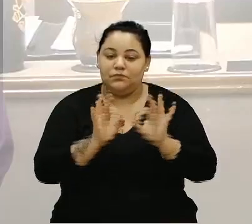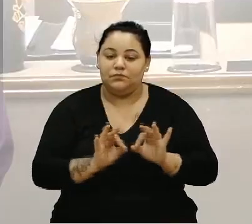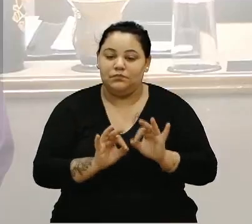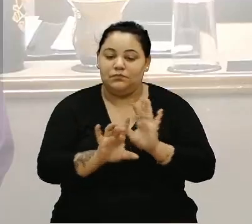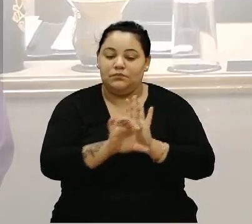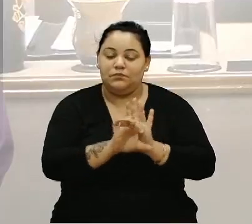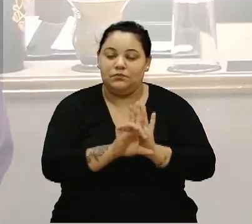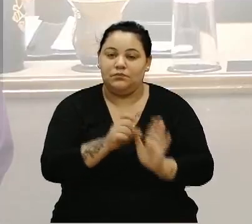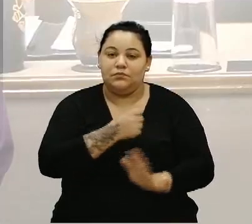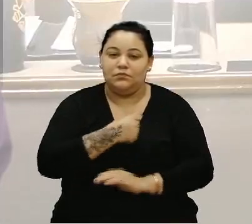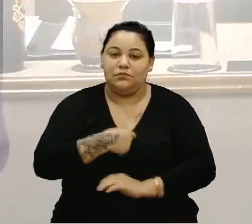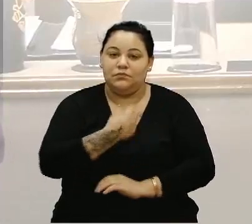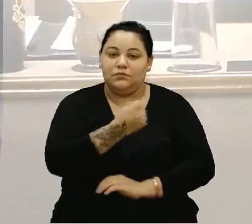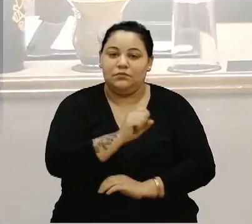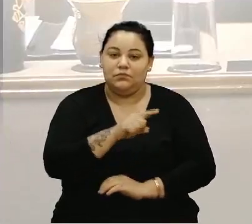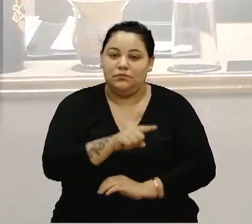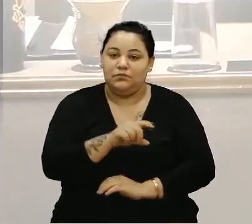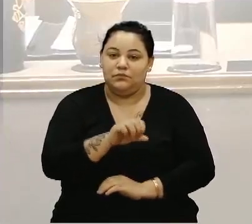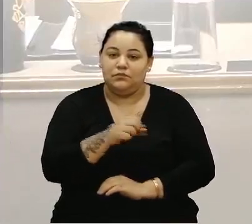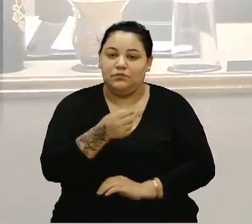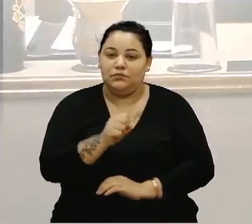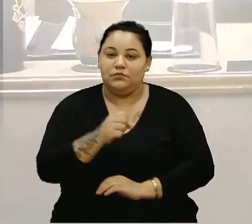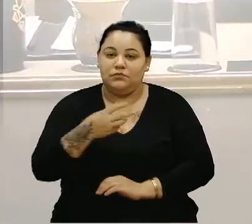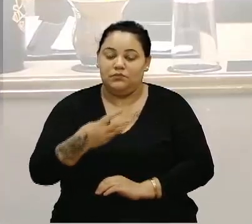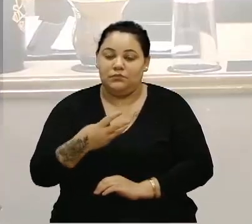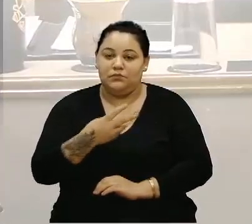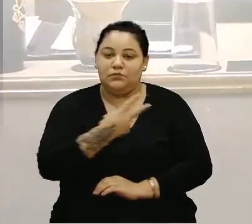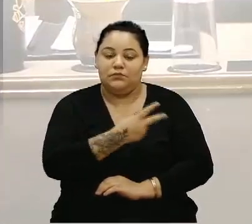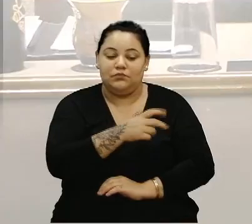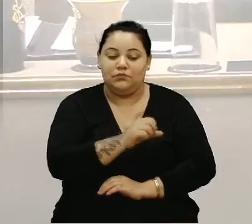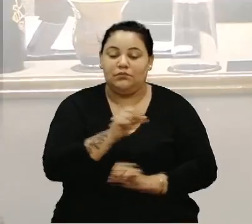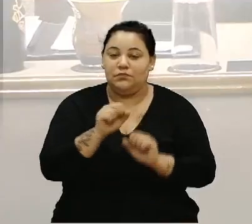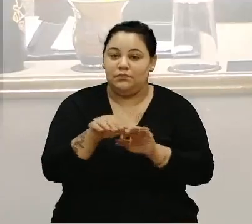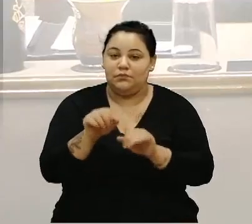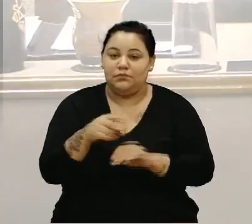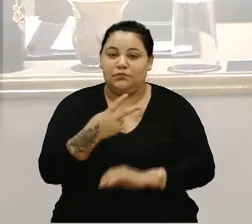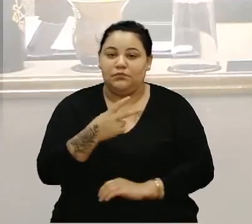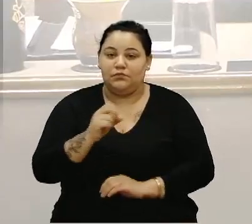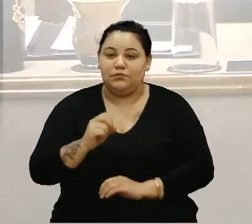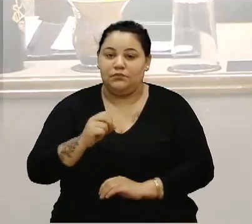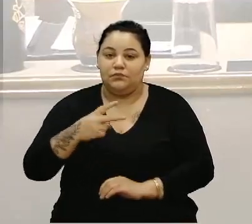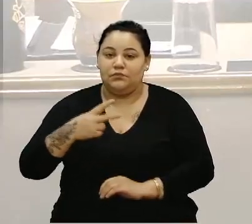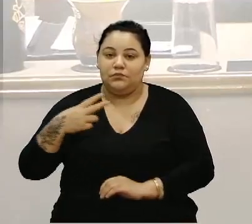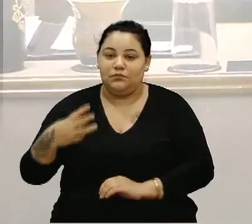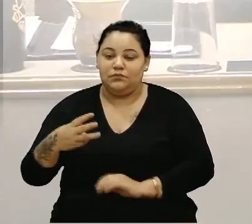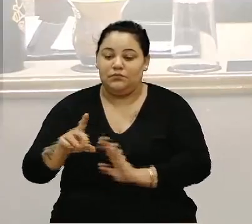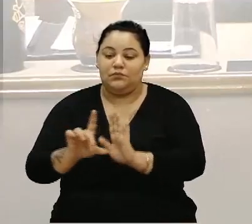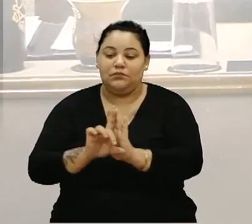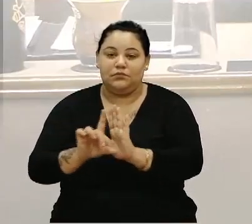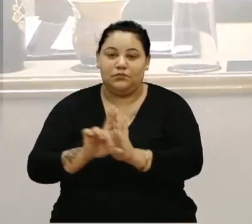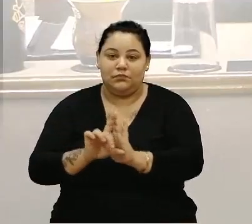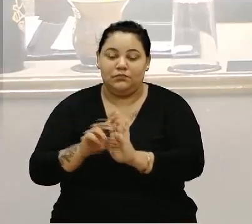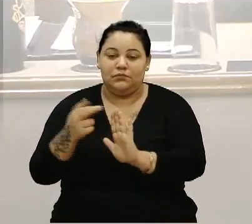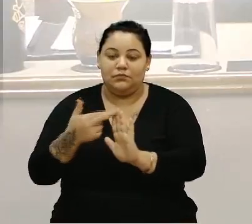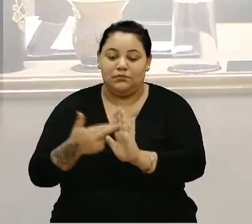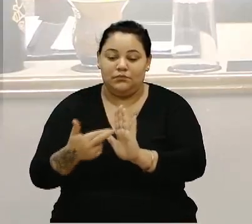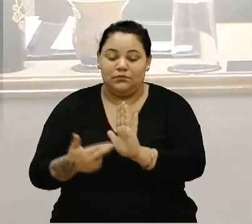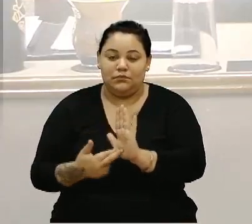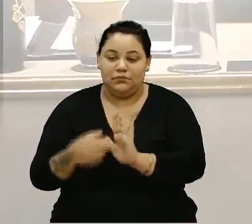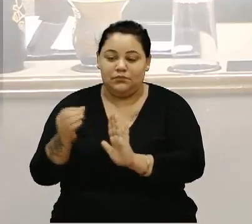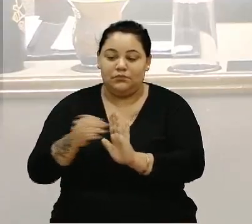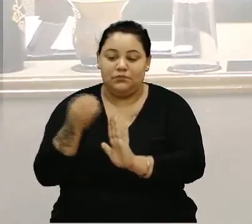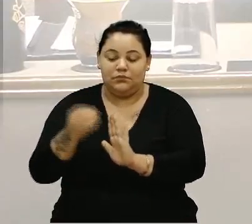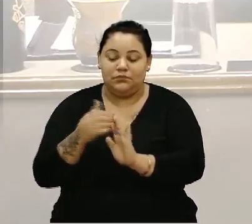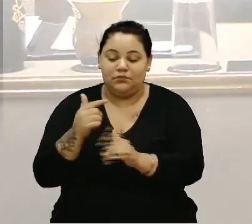número 8.983, de 29 de setembro de 2023, Lei de Diretrizes Orçamentárias para o